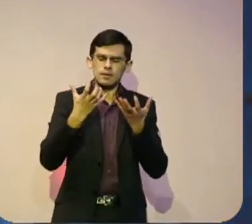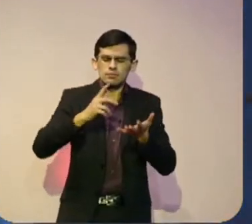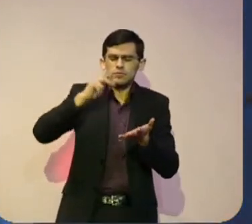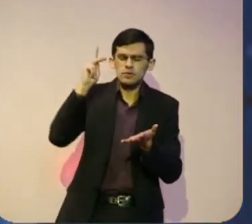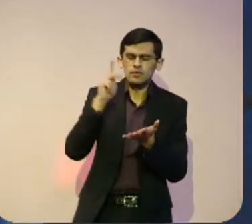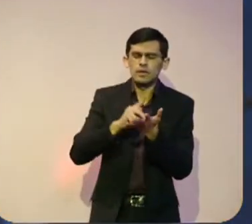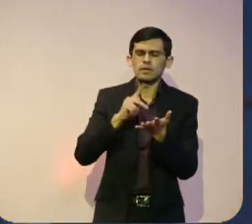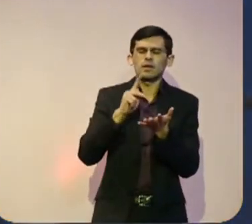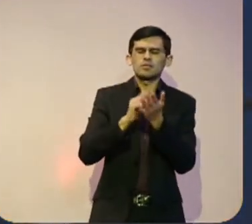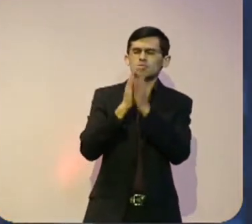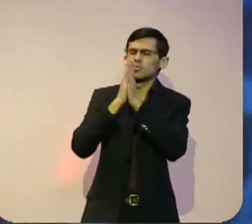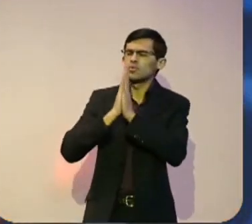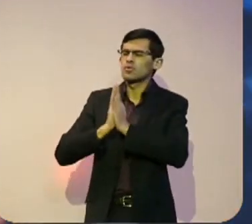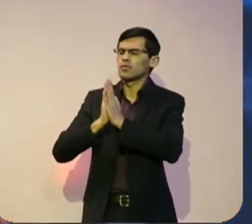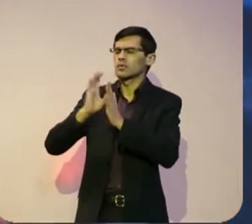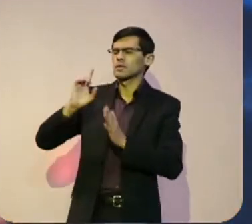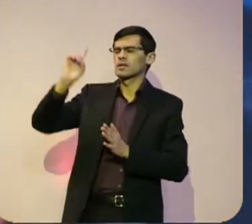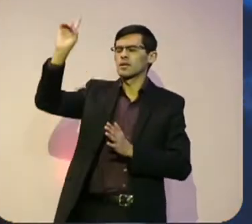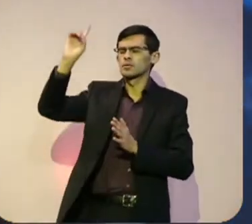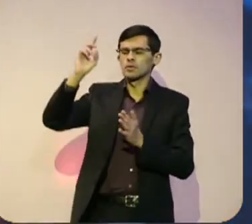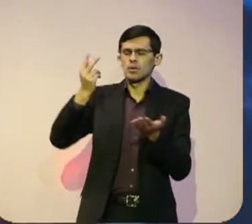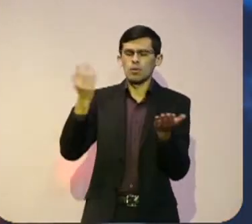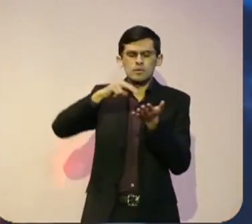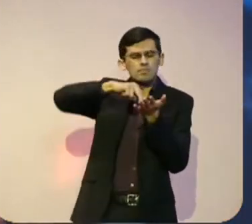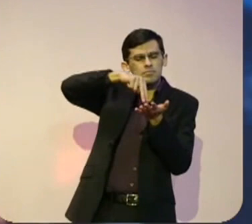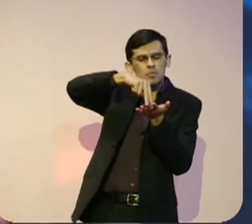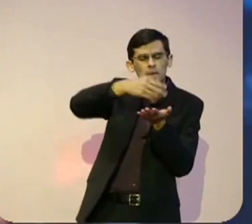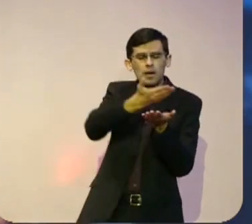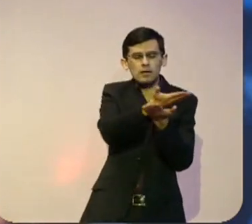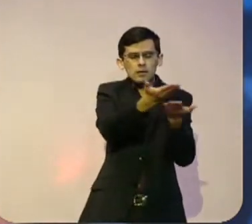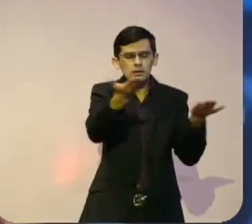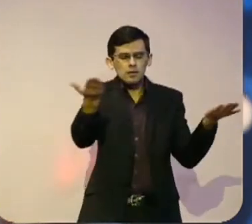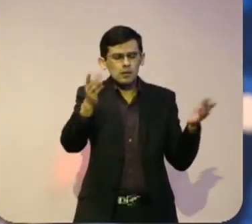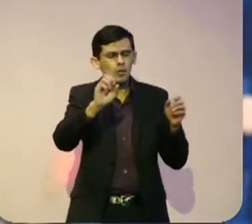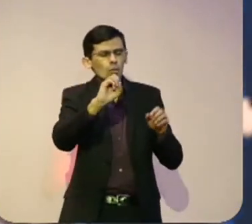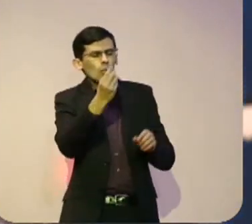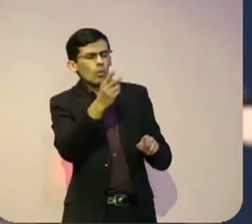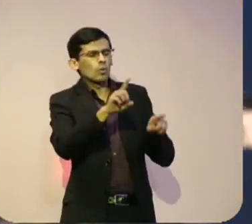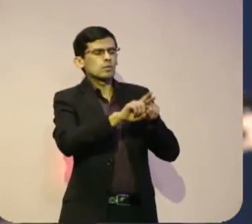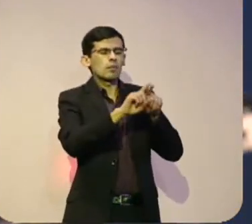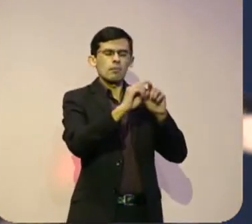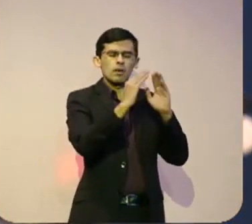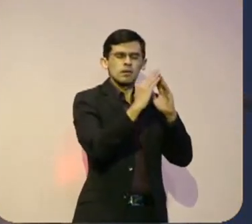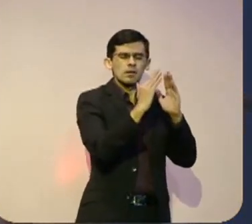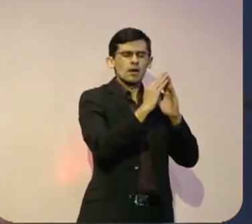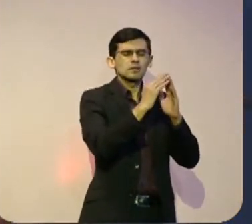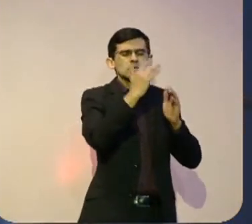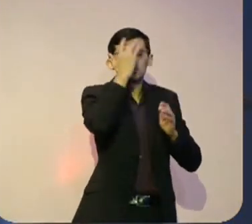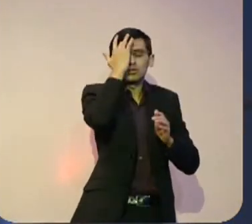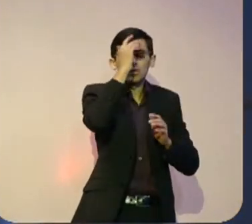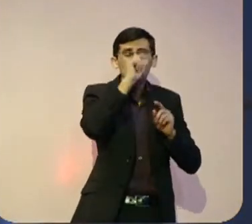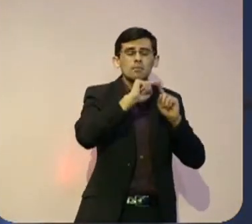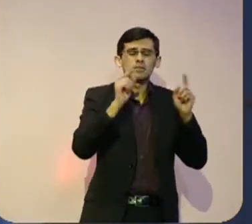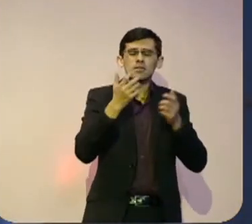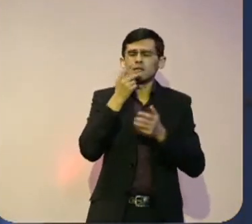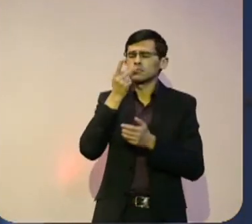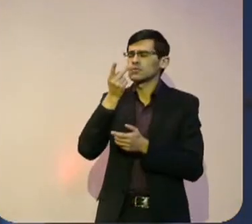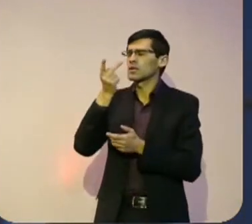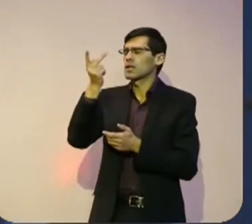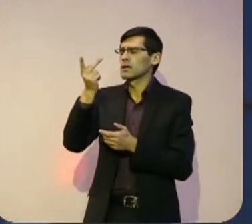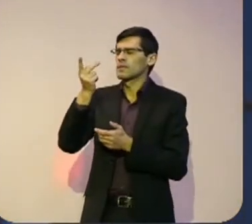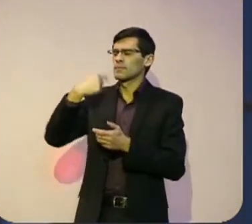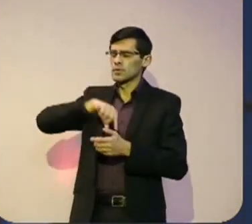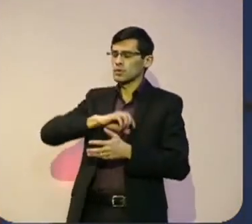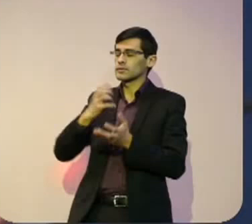contrário, Deus, hoje aqui de pé neste lugar, ou ali do outro lado da tela, nós dizemos: Senhor, queremos